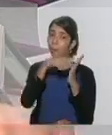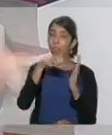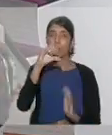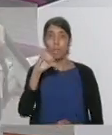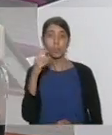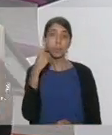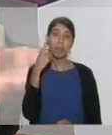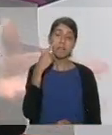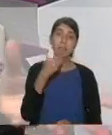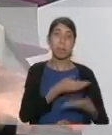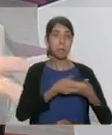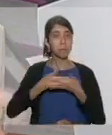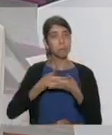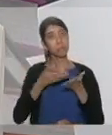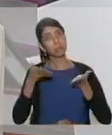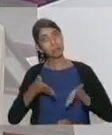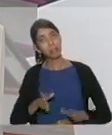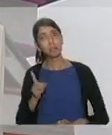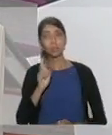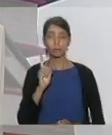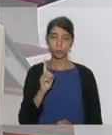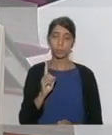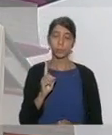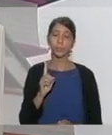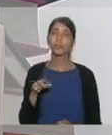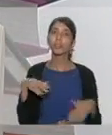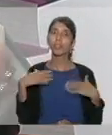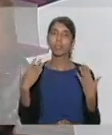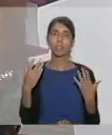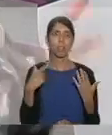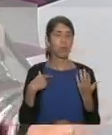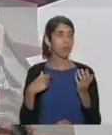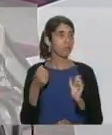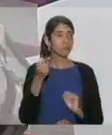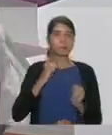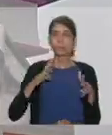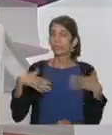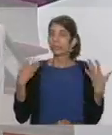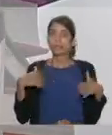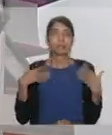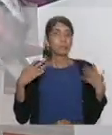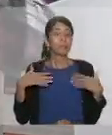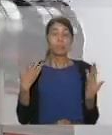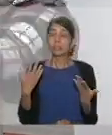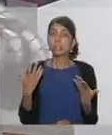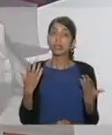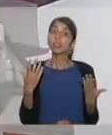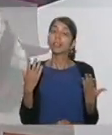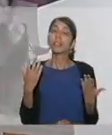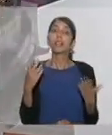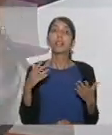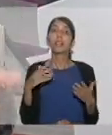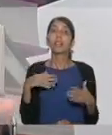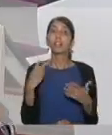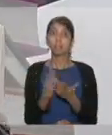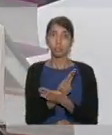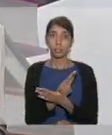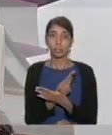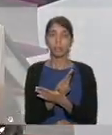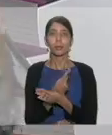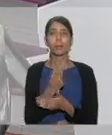para ver se o bebê vingava, não vingava. Foi uma gravidez muito complicada. E agitada, alegre, eu sou e tal.